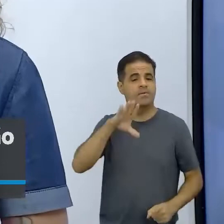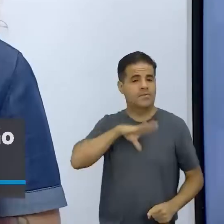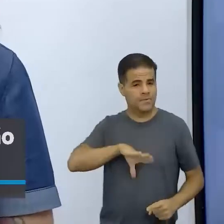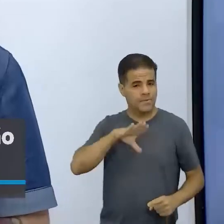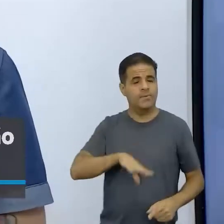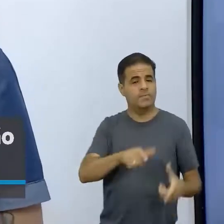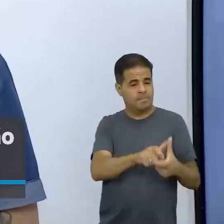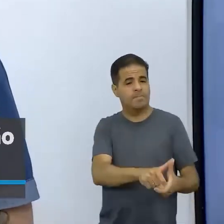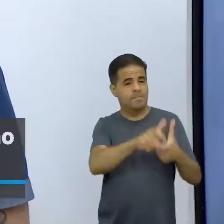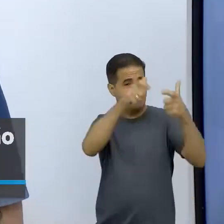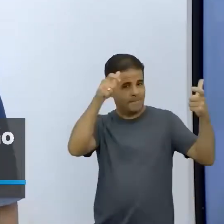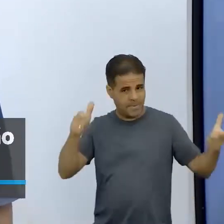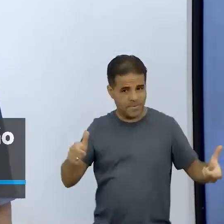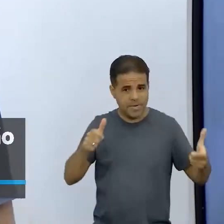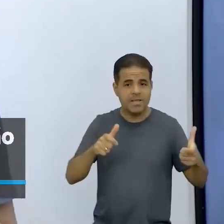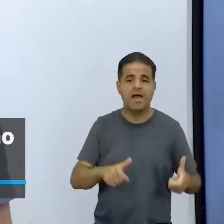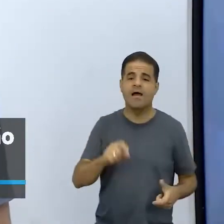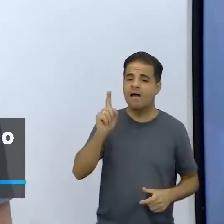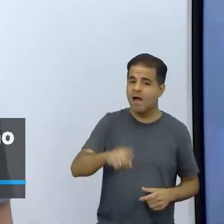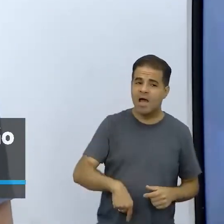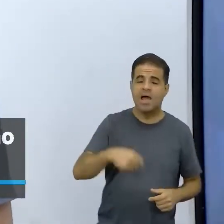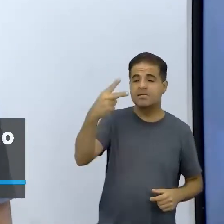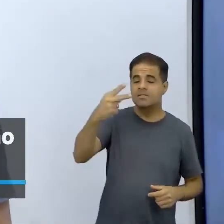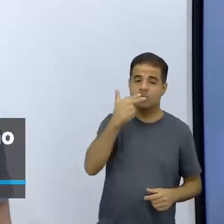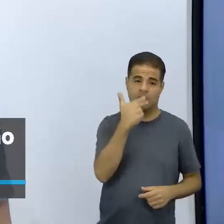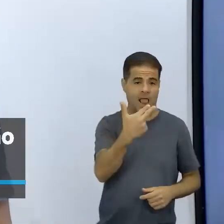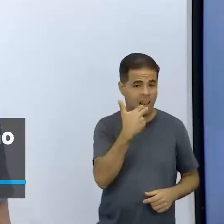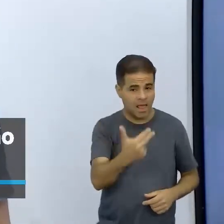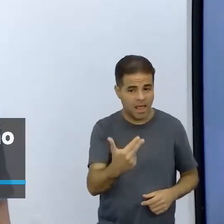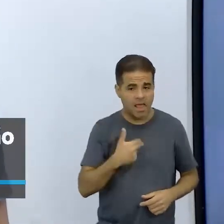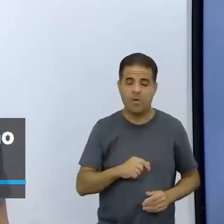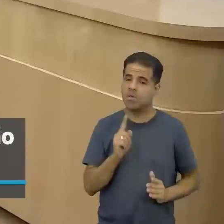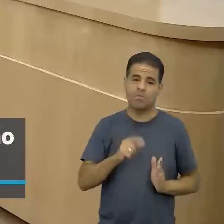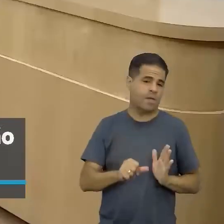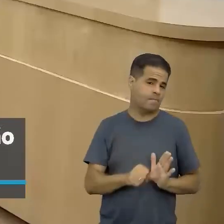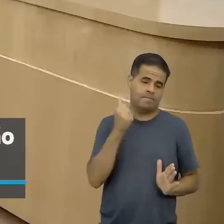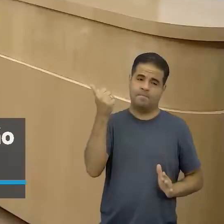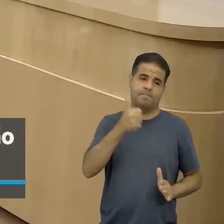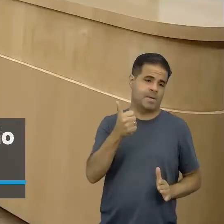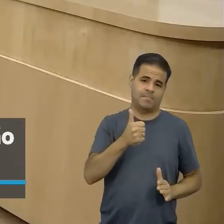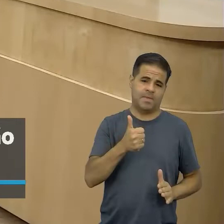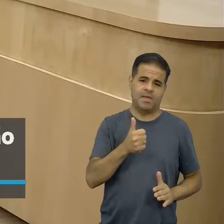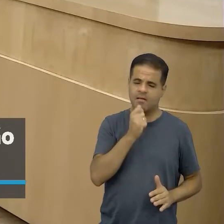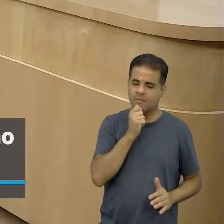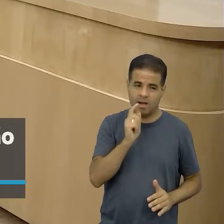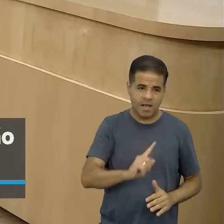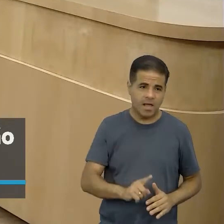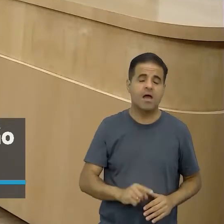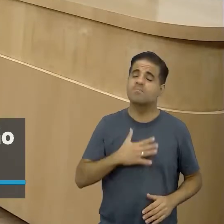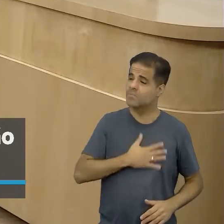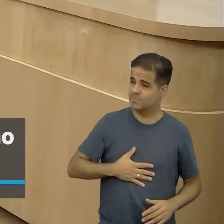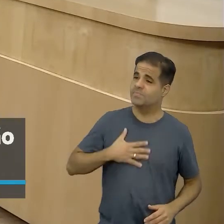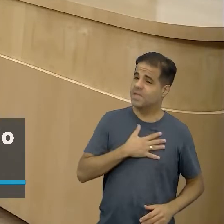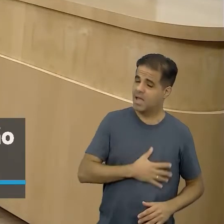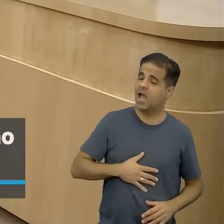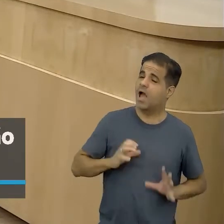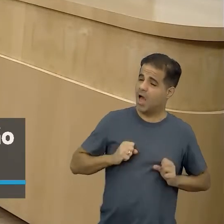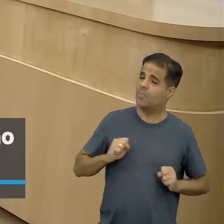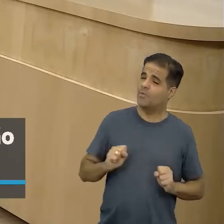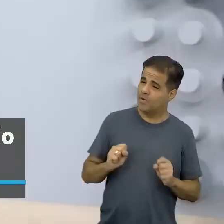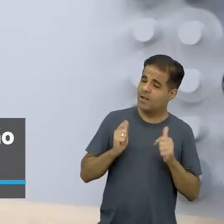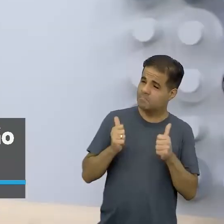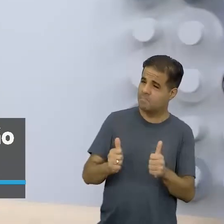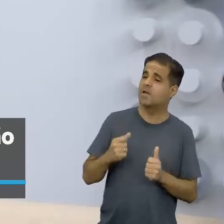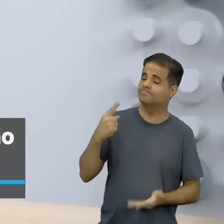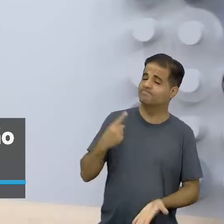para a maioria, eu acho, acaba sendo a segunda língua, né? Sim. Não a primeira. Muito boa, gostei. Um outro Mandei aí pra viés, né?